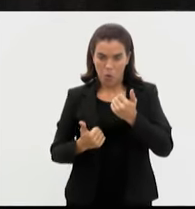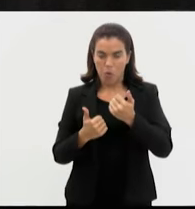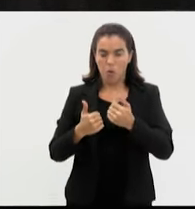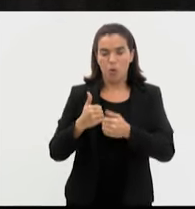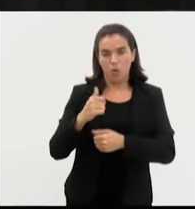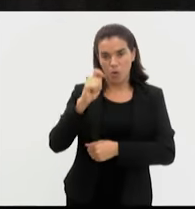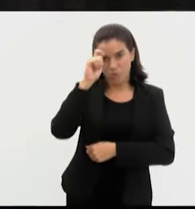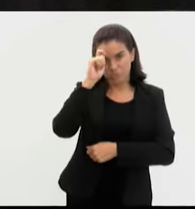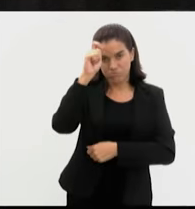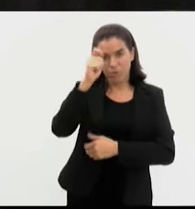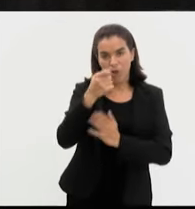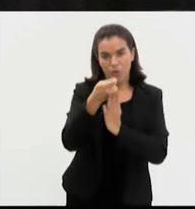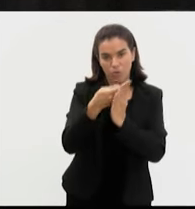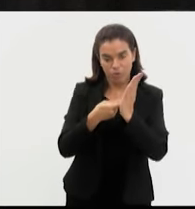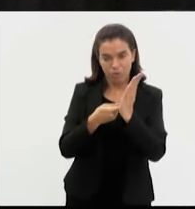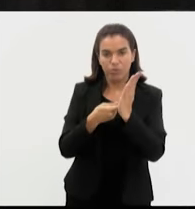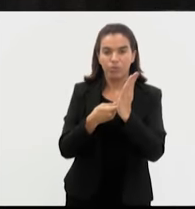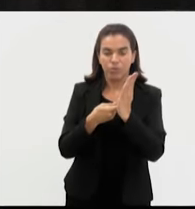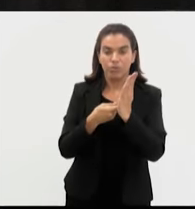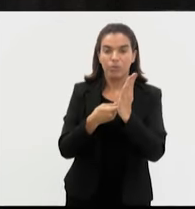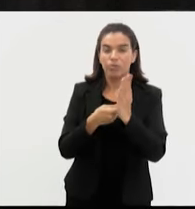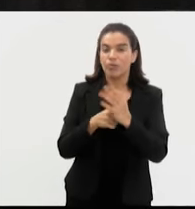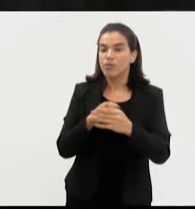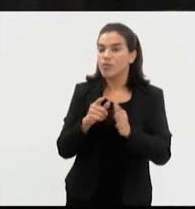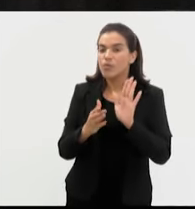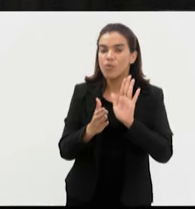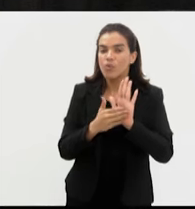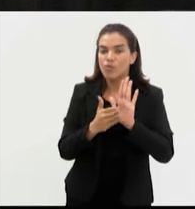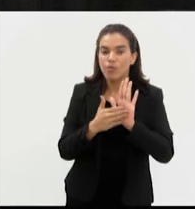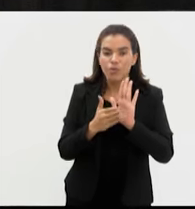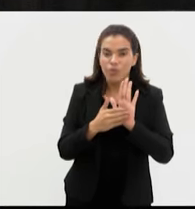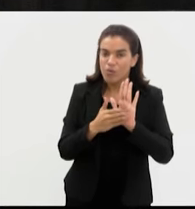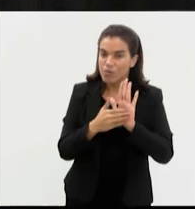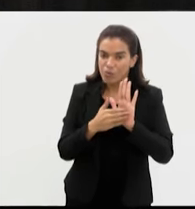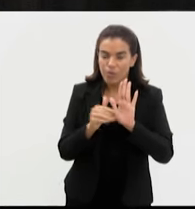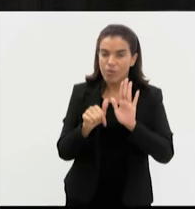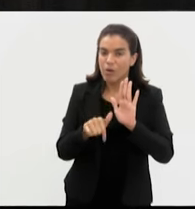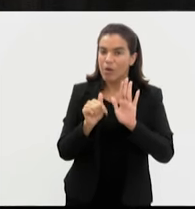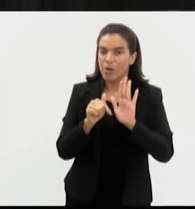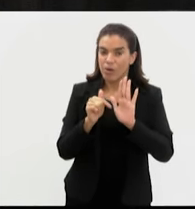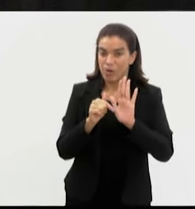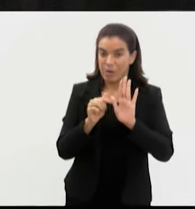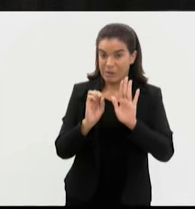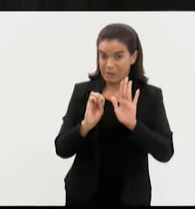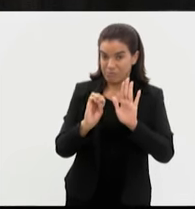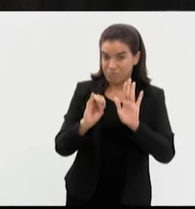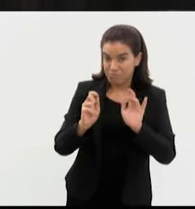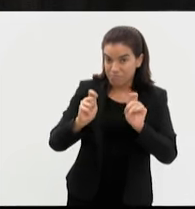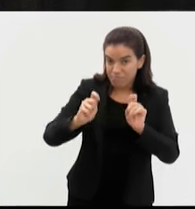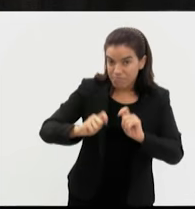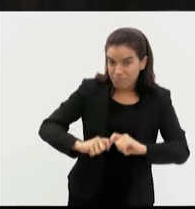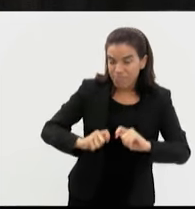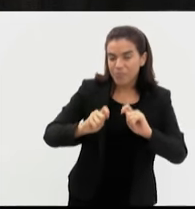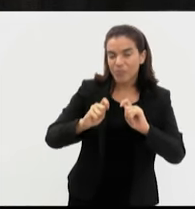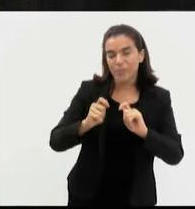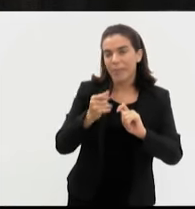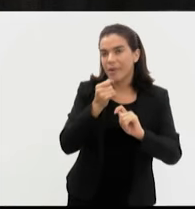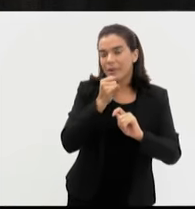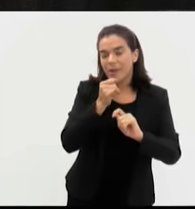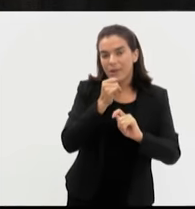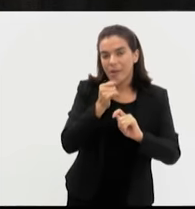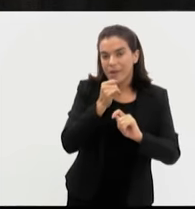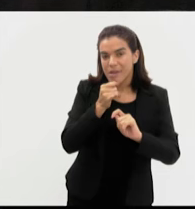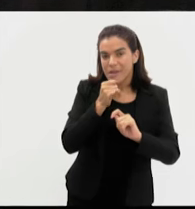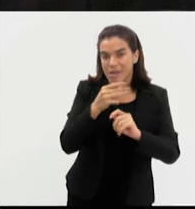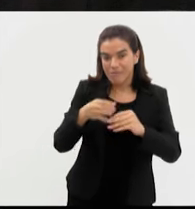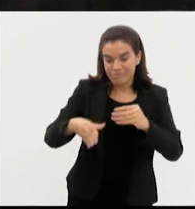sou coautor uma proposta que se pudesse fazer a